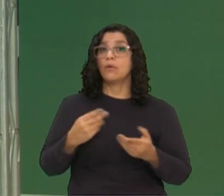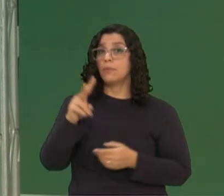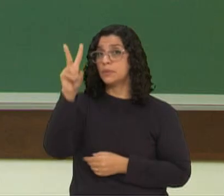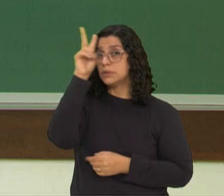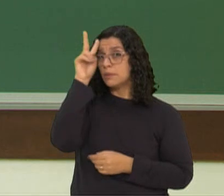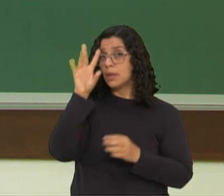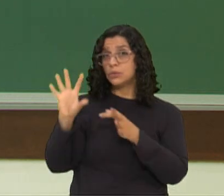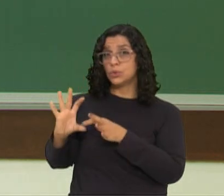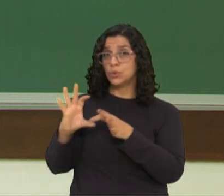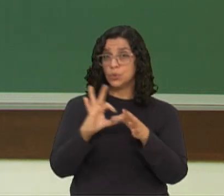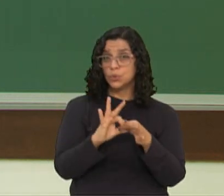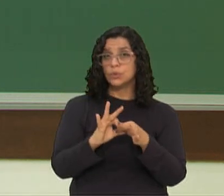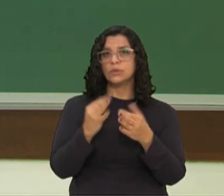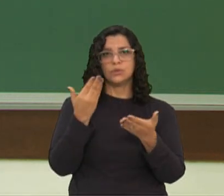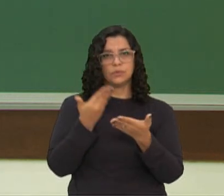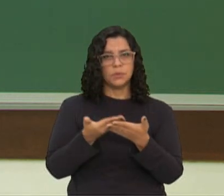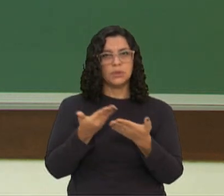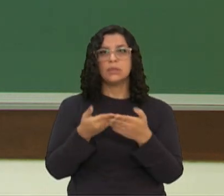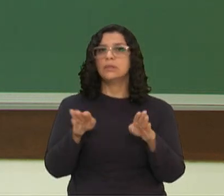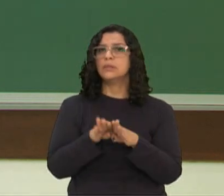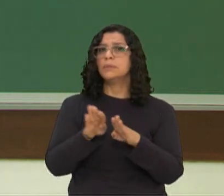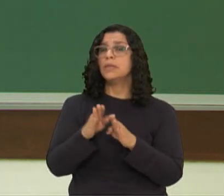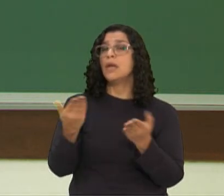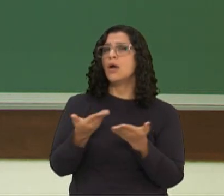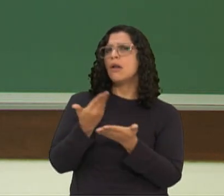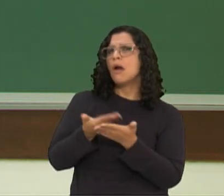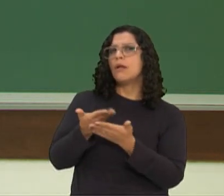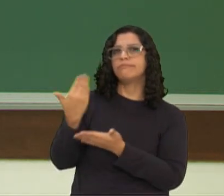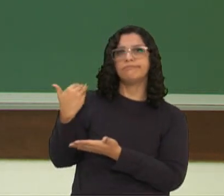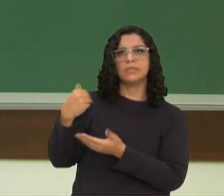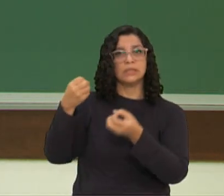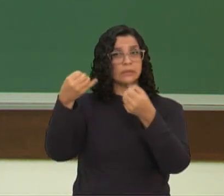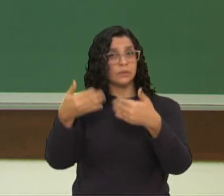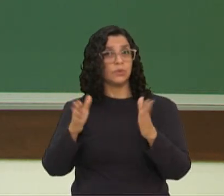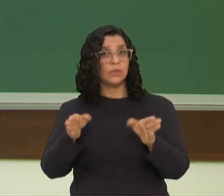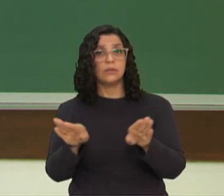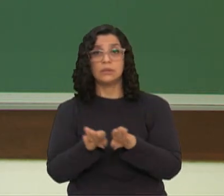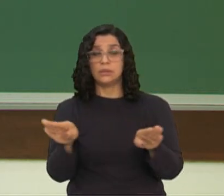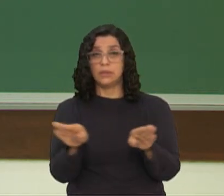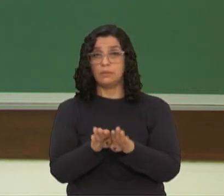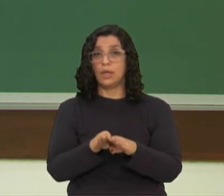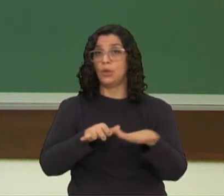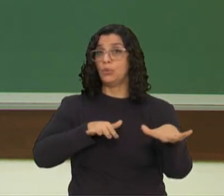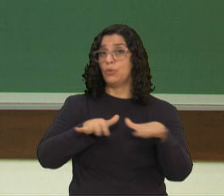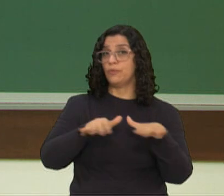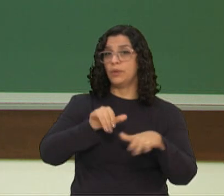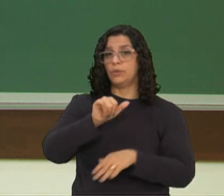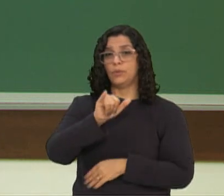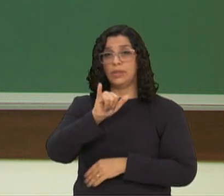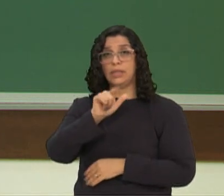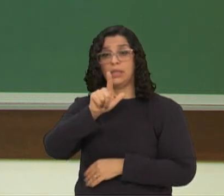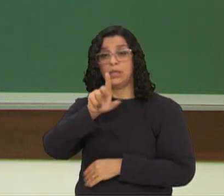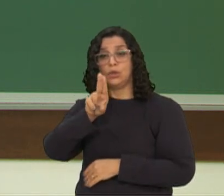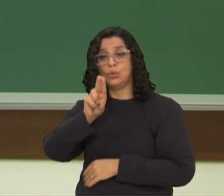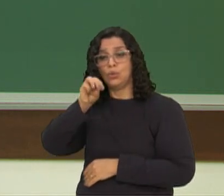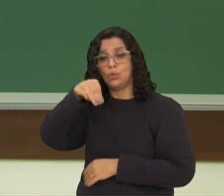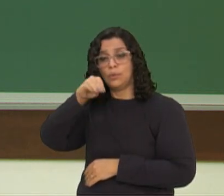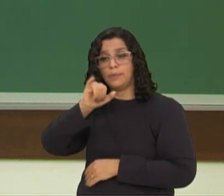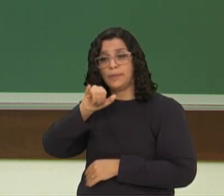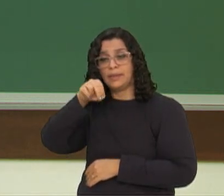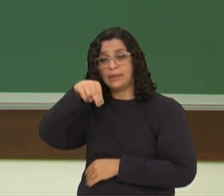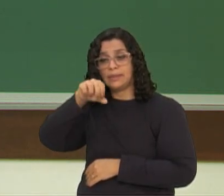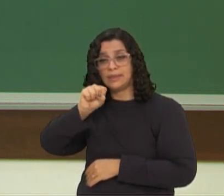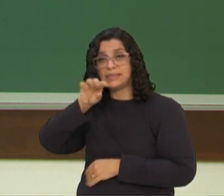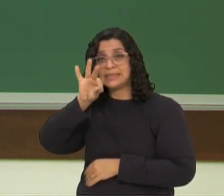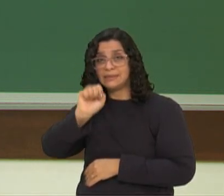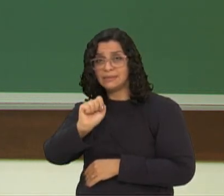pouco do contexto que a gente está trabalhando e que nas nossas últimas aulas nós abordamos já o movimento iluminista, abordamos vários filósofos como